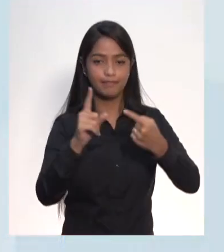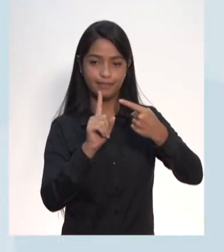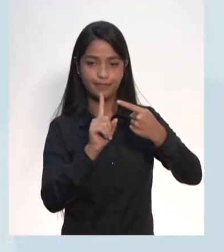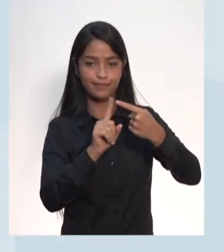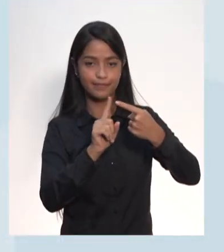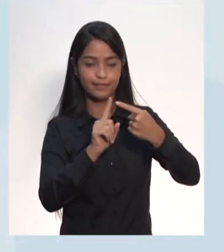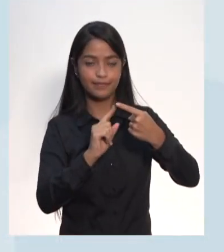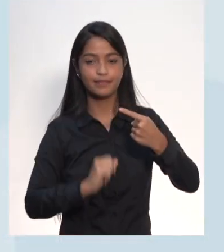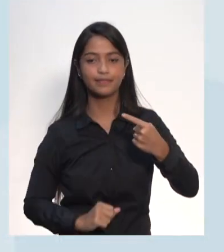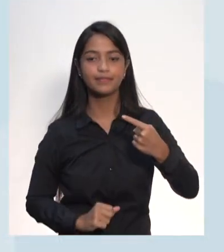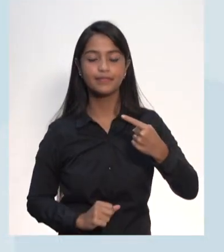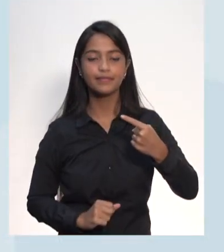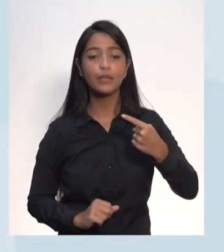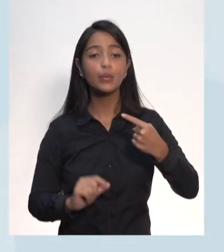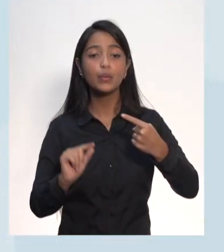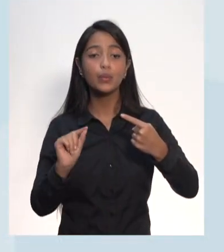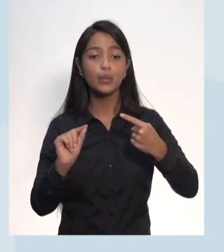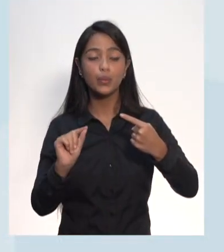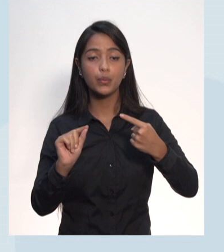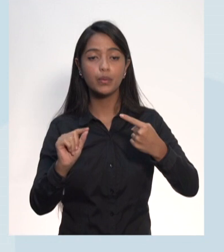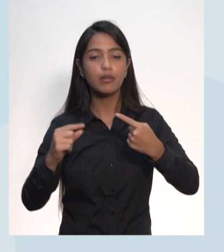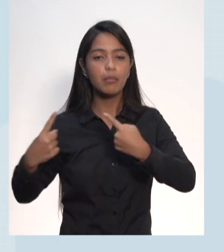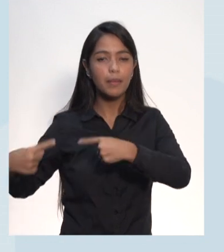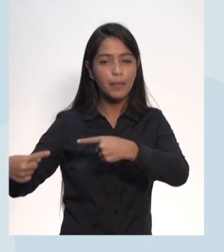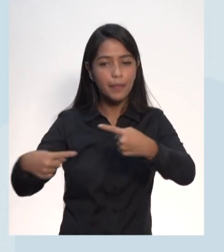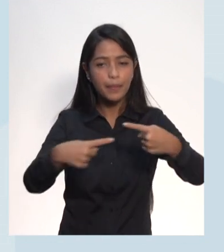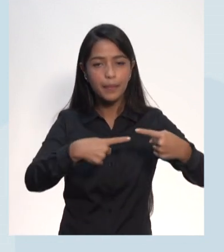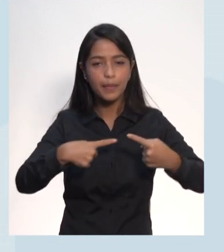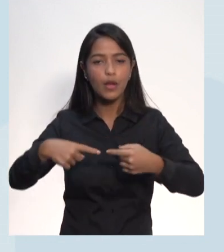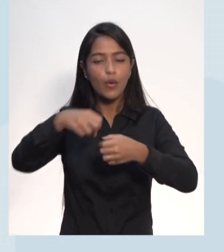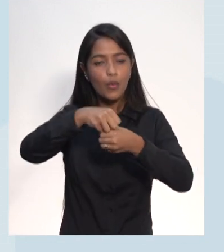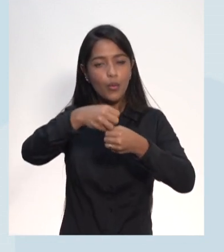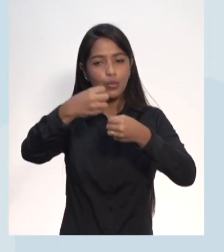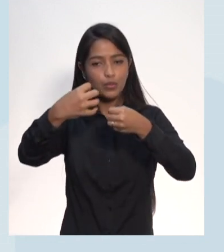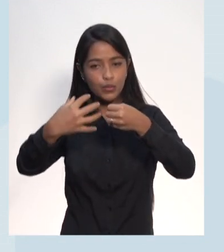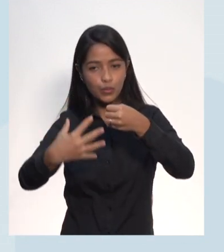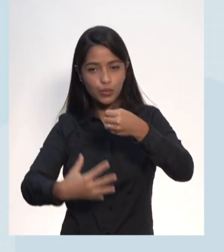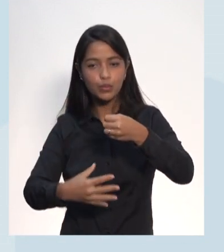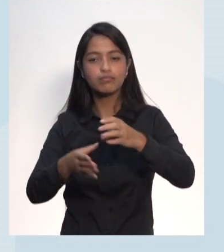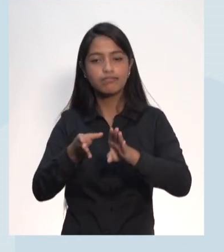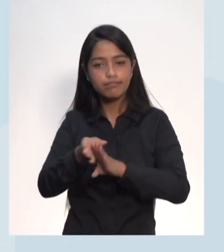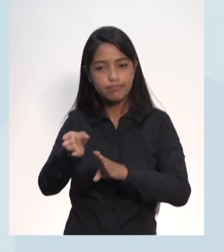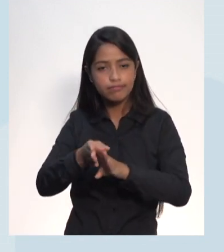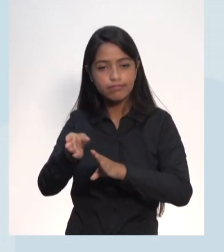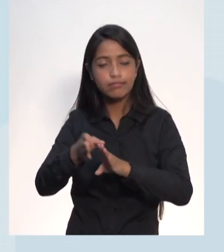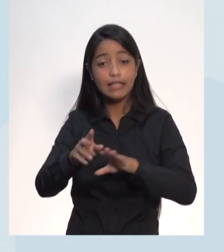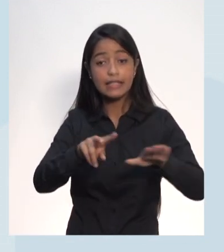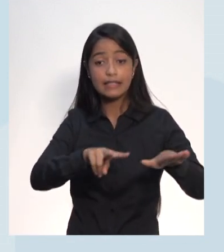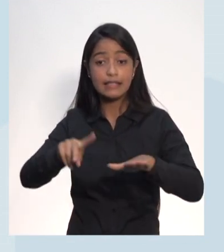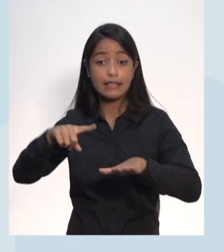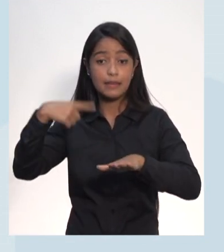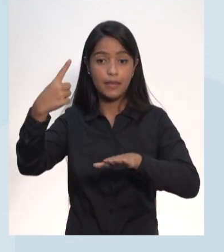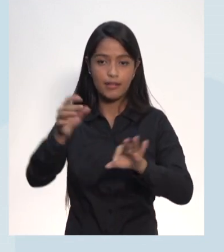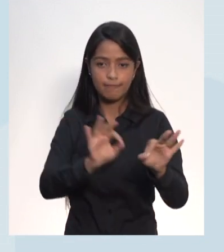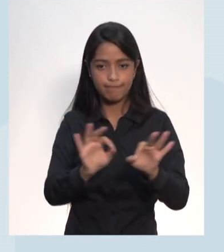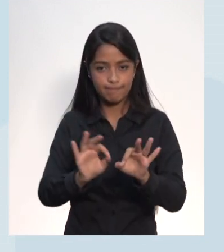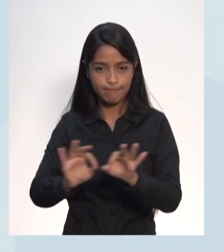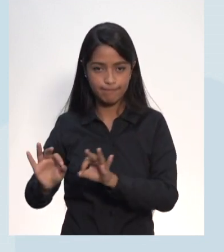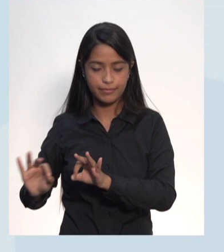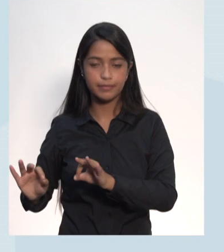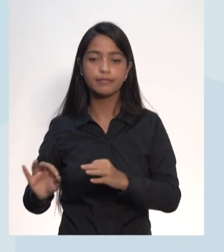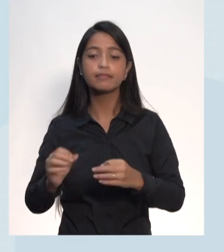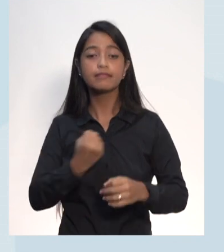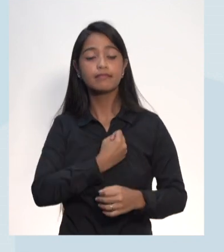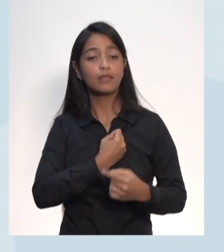discussão sobre os conteúdos e as orientações da semana de replanejamento. Esse item 1, ele está